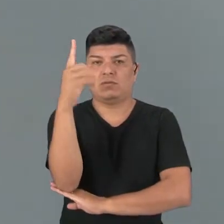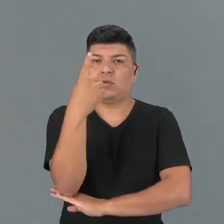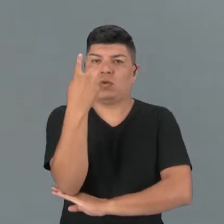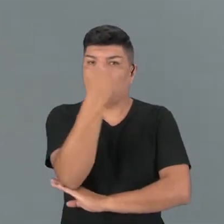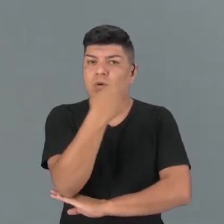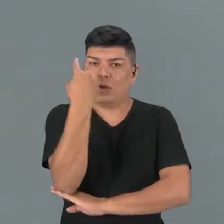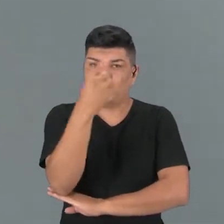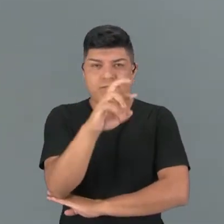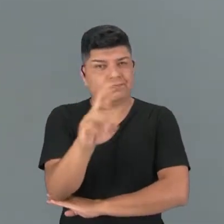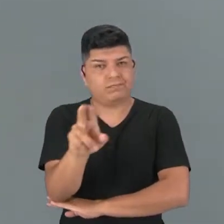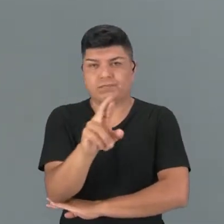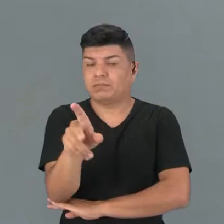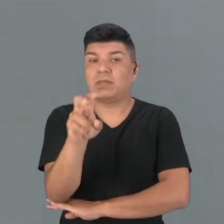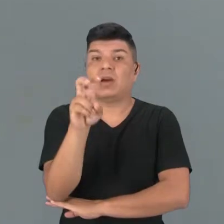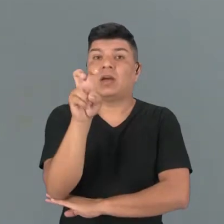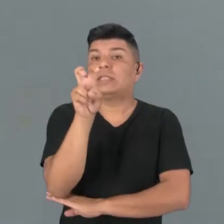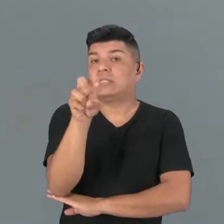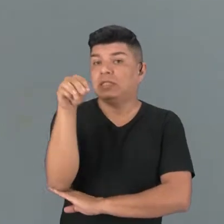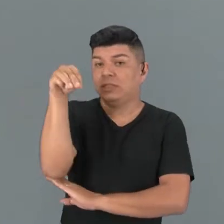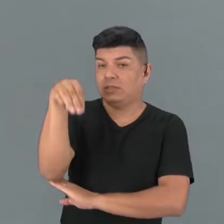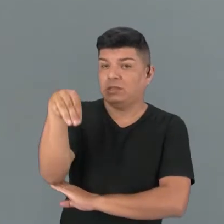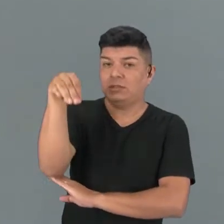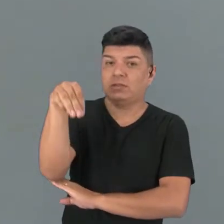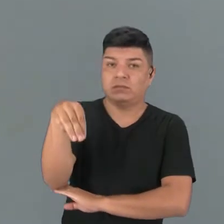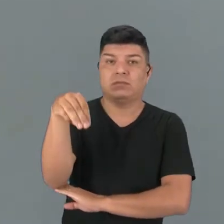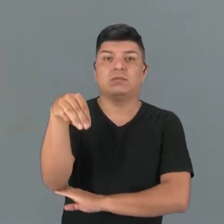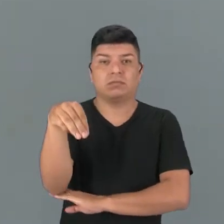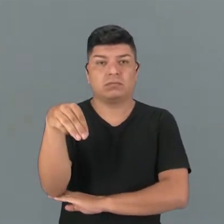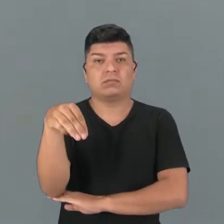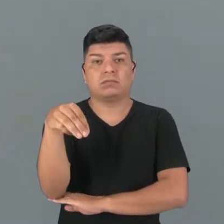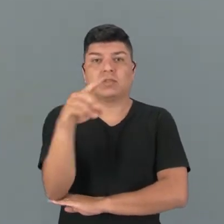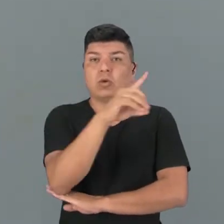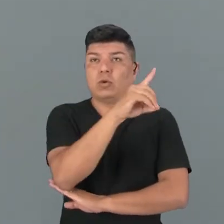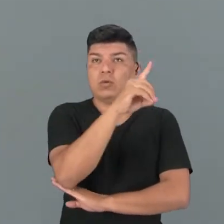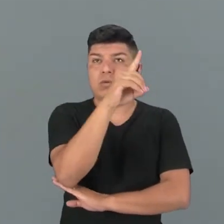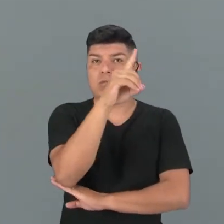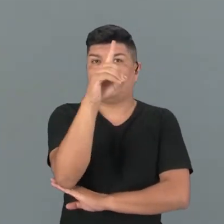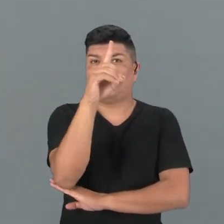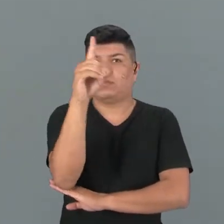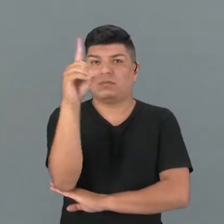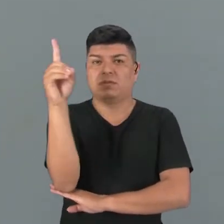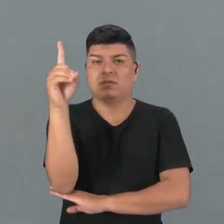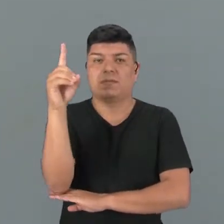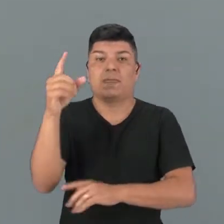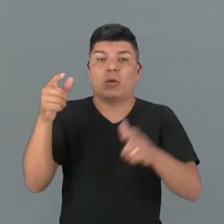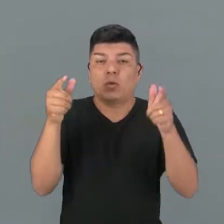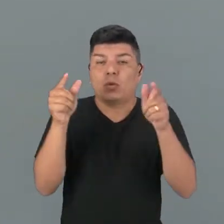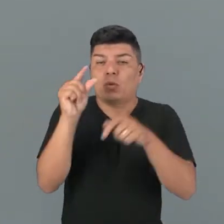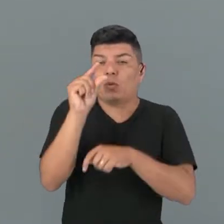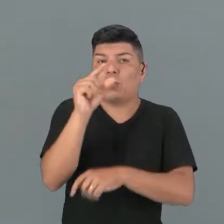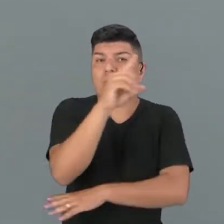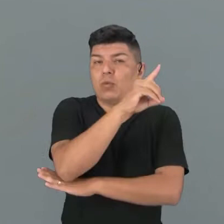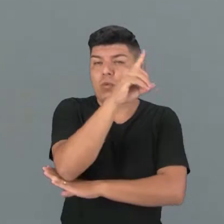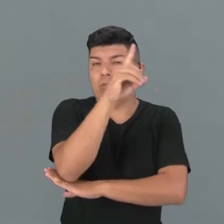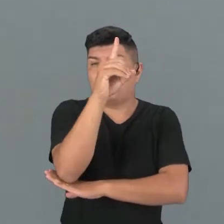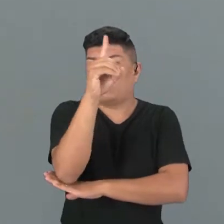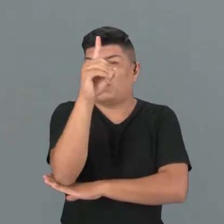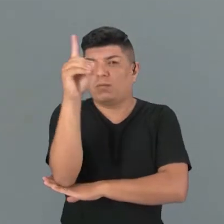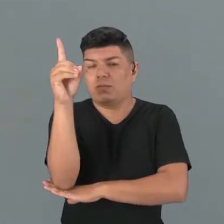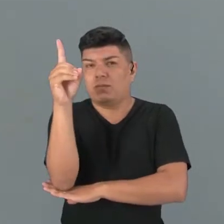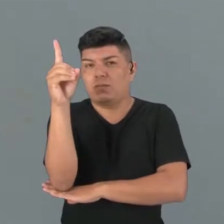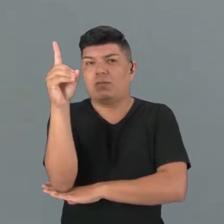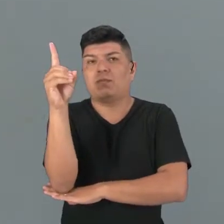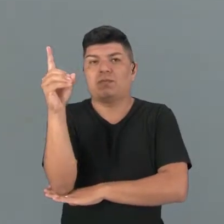ele está marcando 5 minutos, tá? Isso, ponteiro grande. O ponteiro grande, ele anda